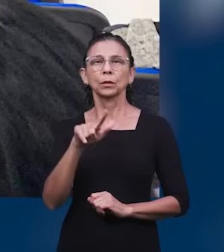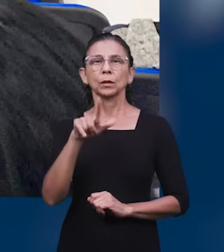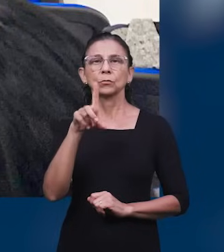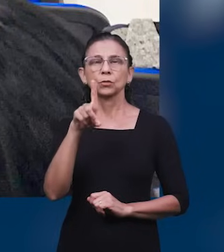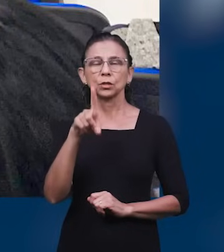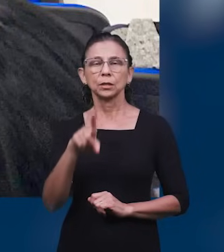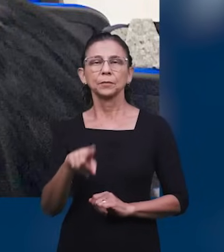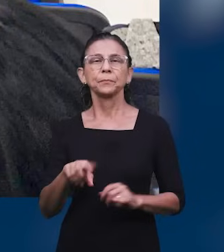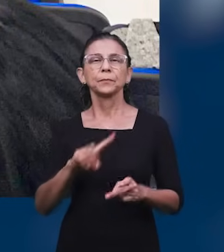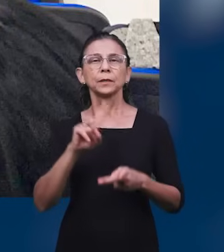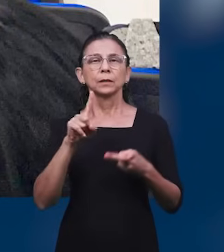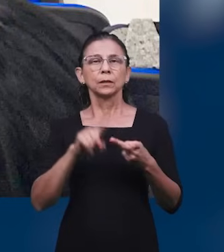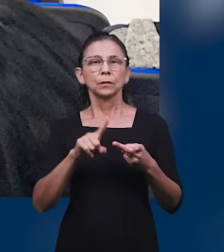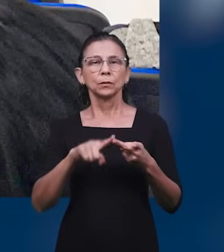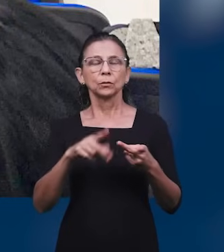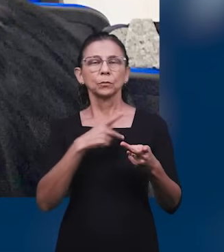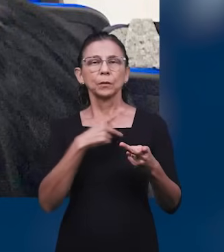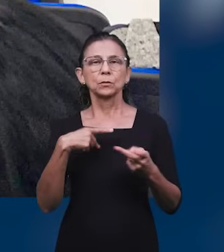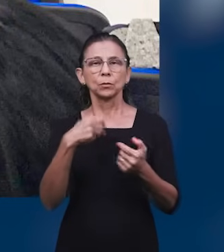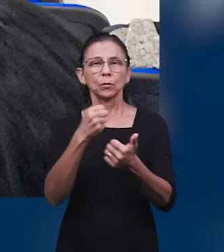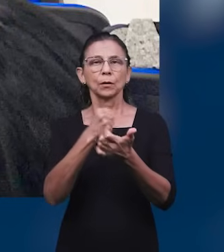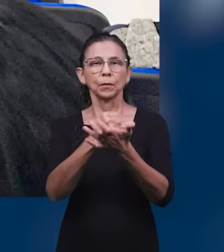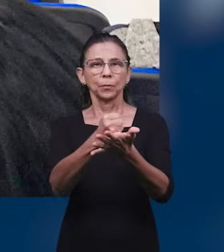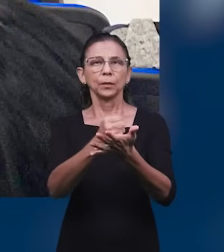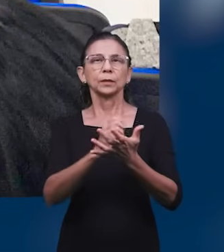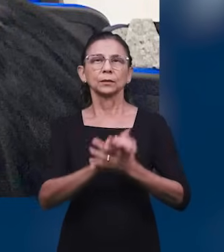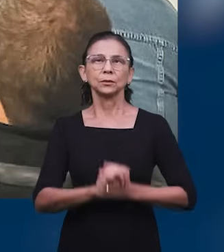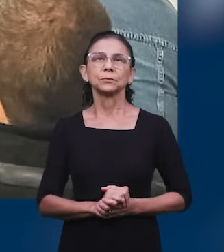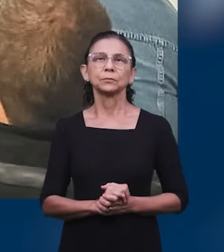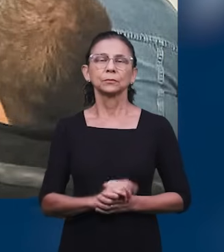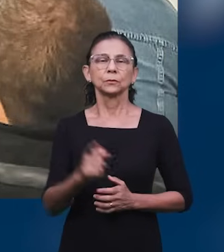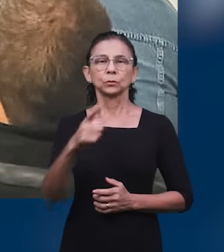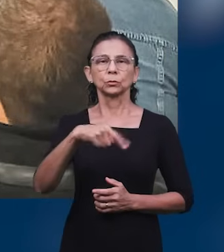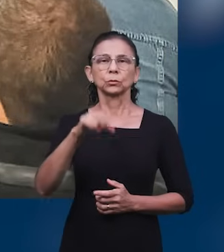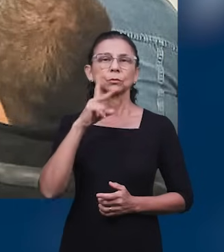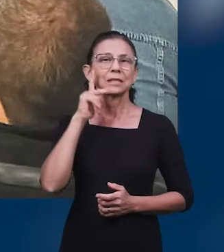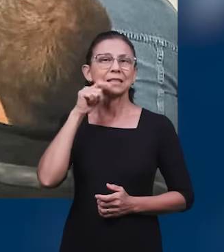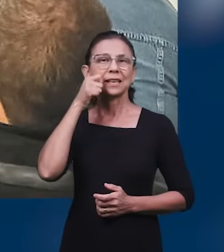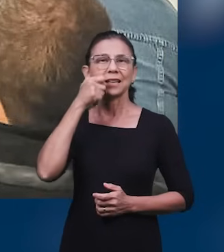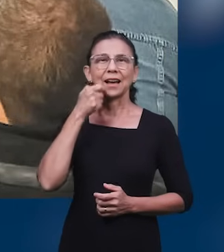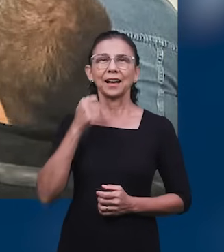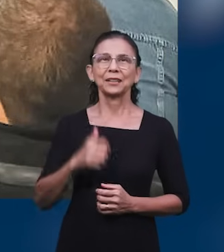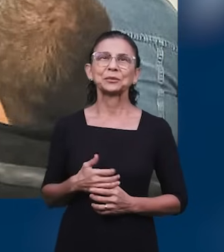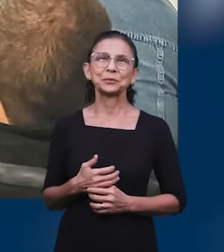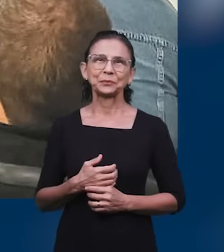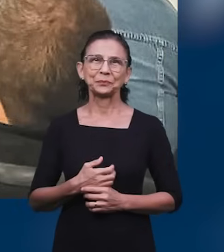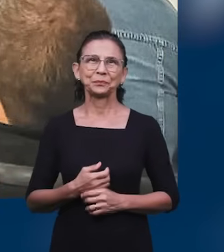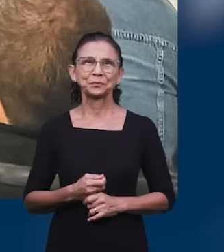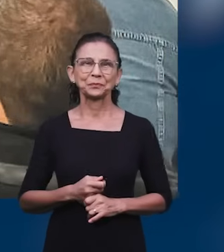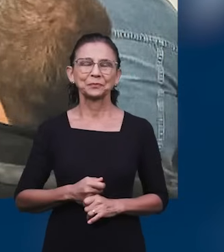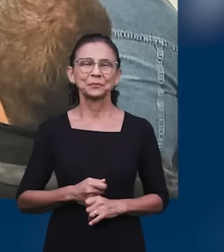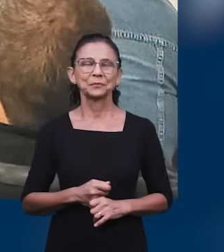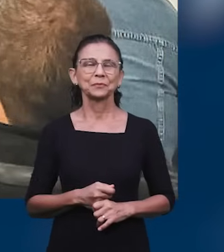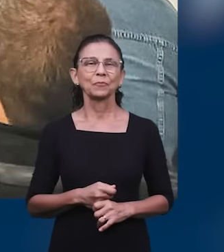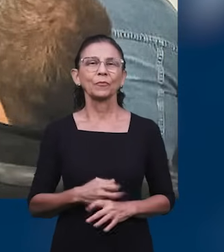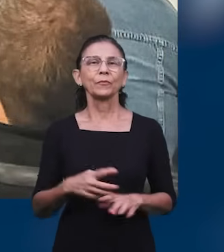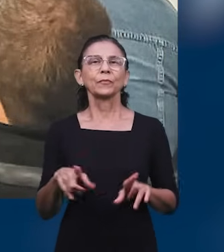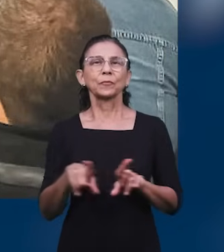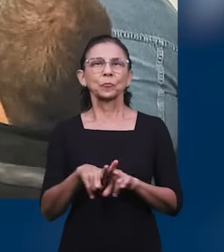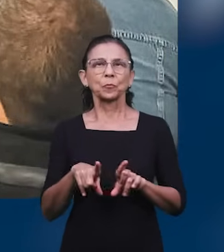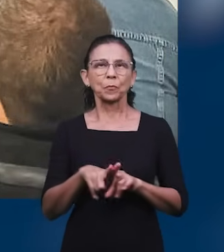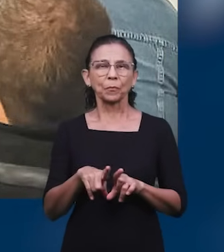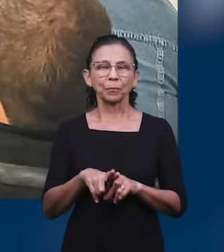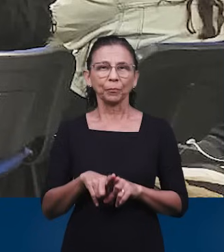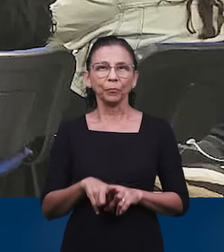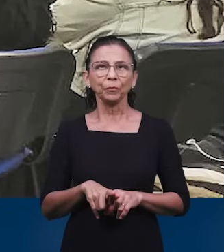Rodrigo Gonçalves, esteve em comunhão para ceiar com o nosso Deus. E na ICM Leiria, sob o ministério do pastor